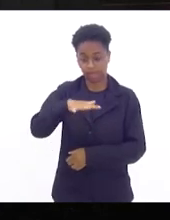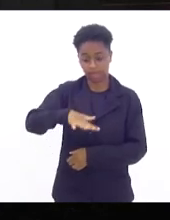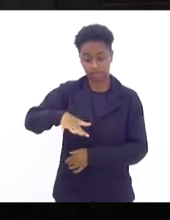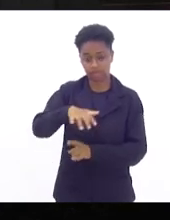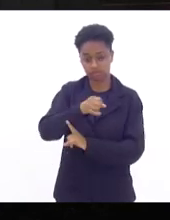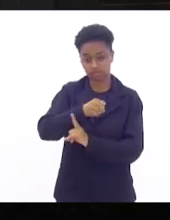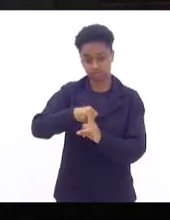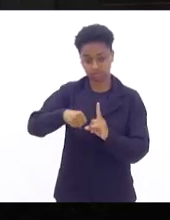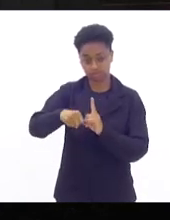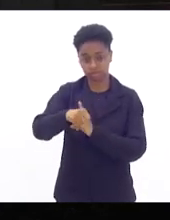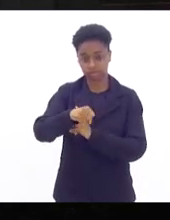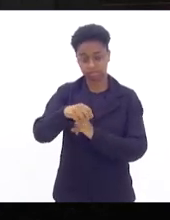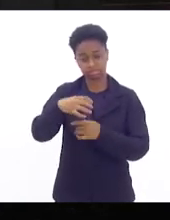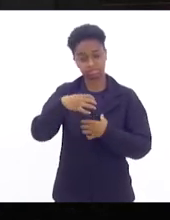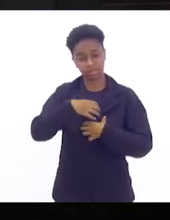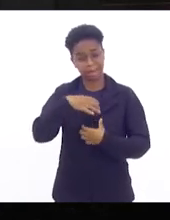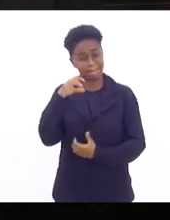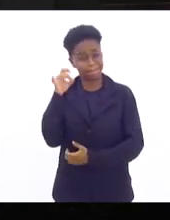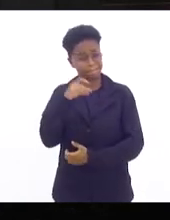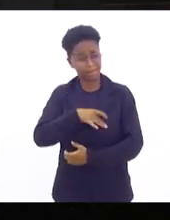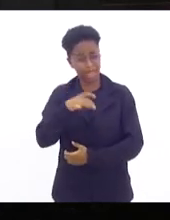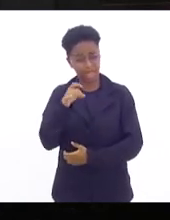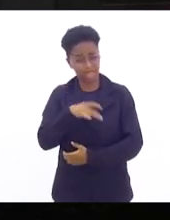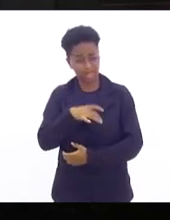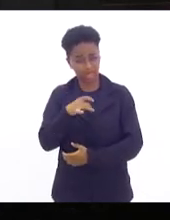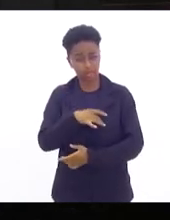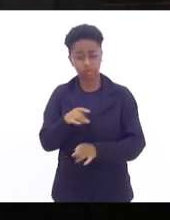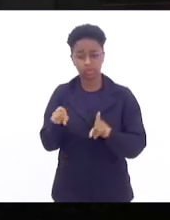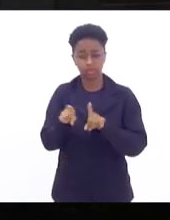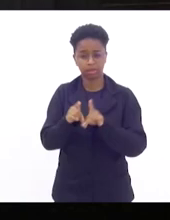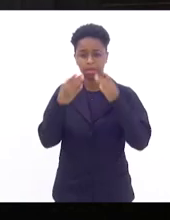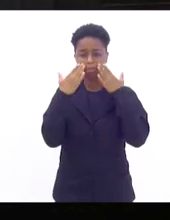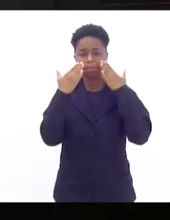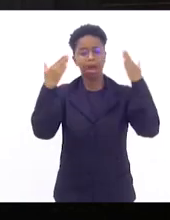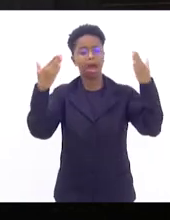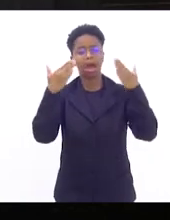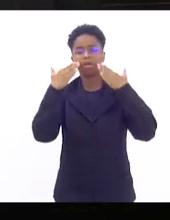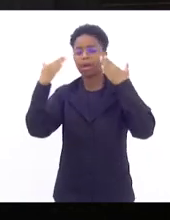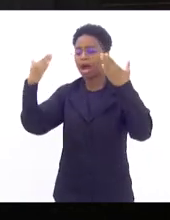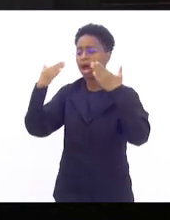sociedade do medo e do espetáculo.